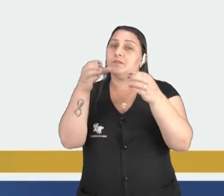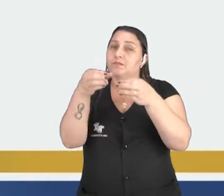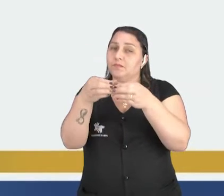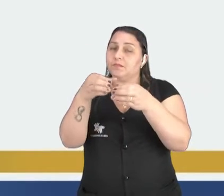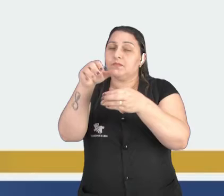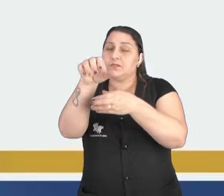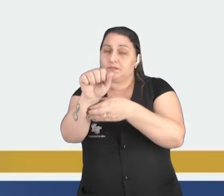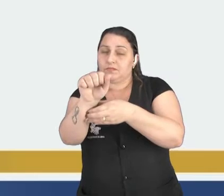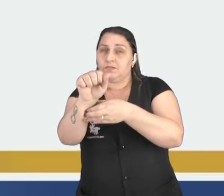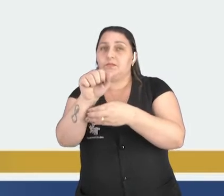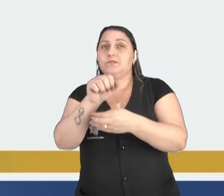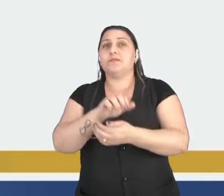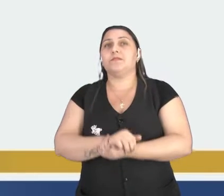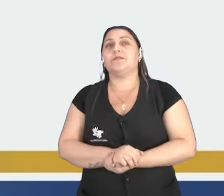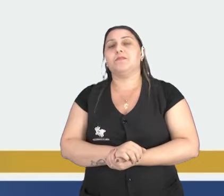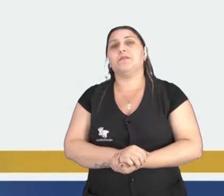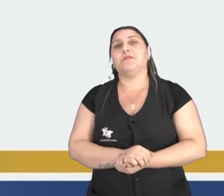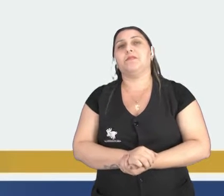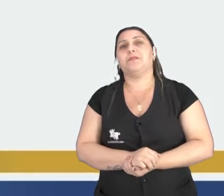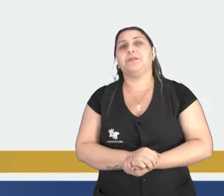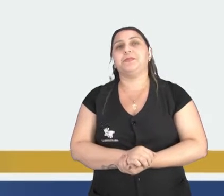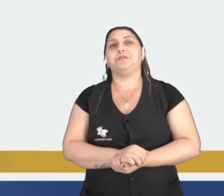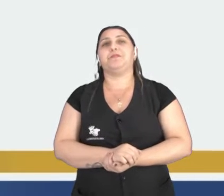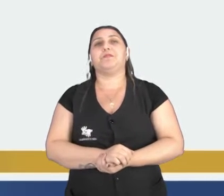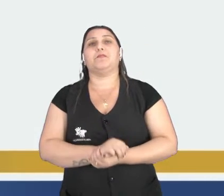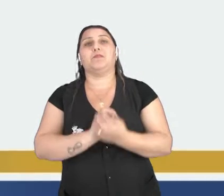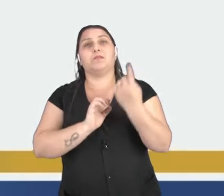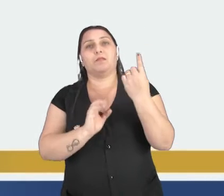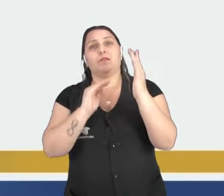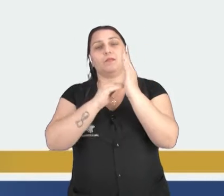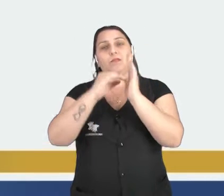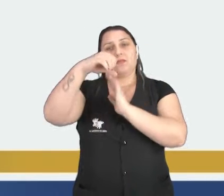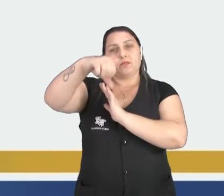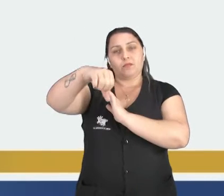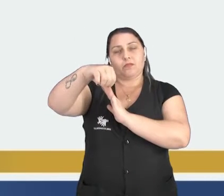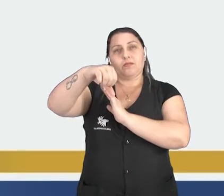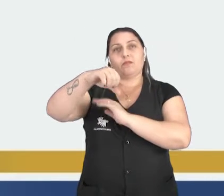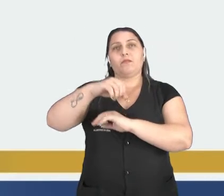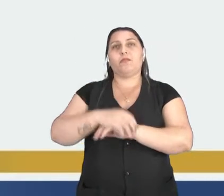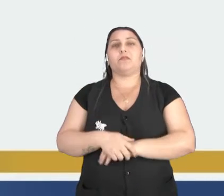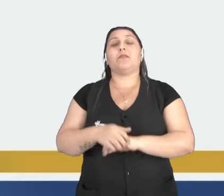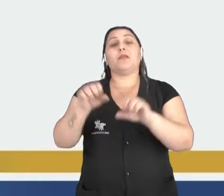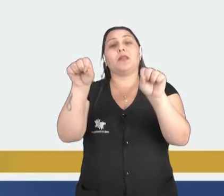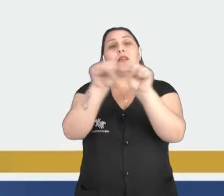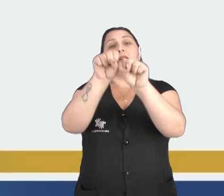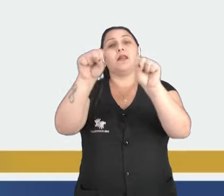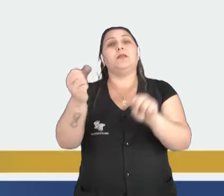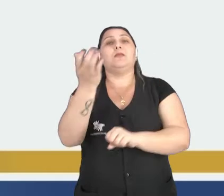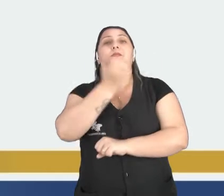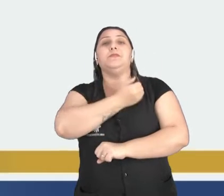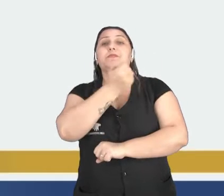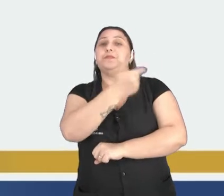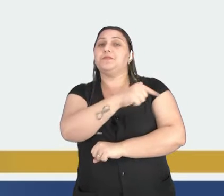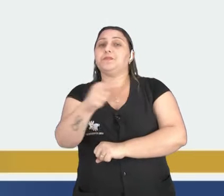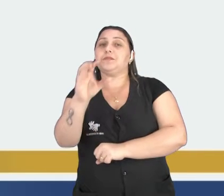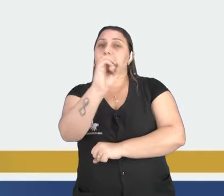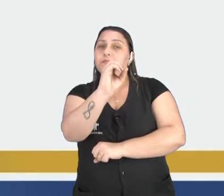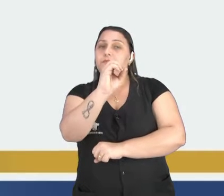Então, eu tenho aqui o conjunto A, que vai de 1 a 9, tá? O sistema de numeração decimal sem o zero,